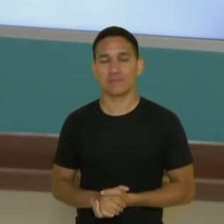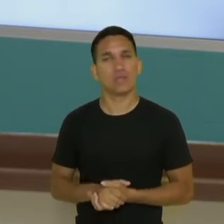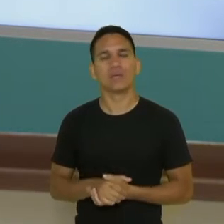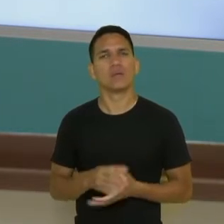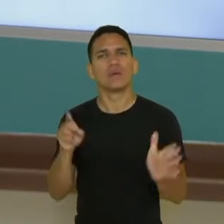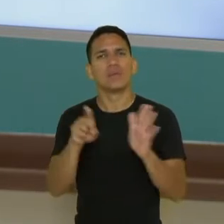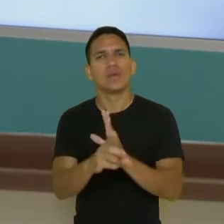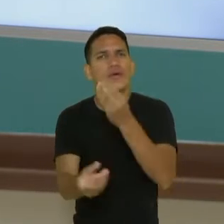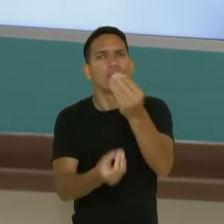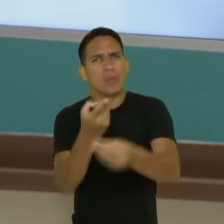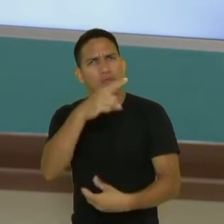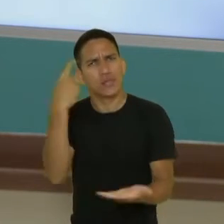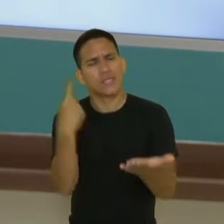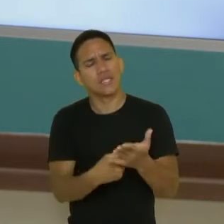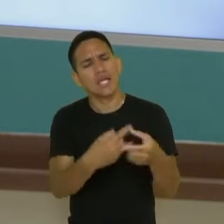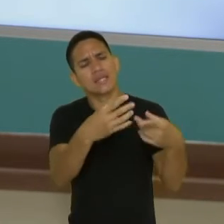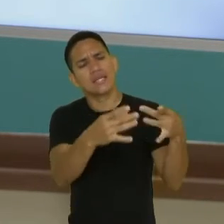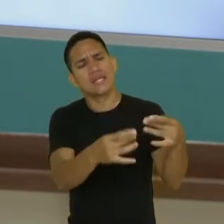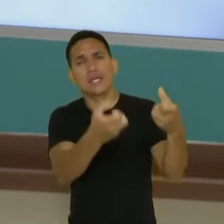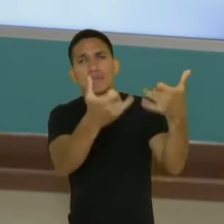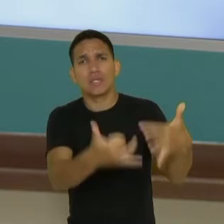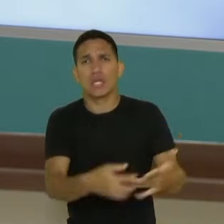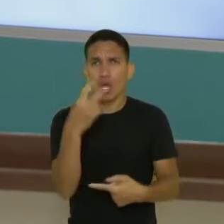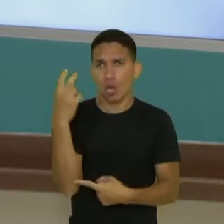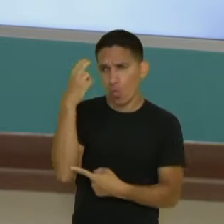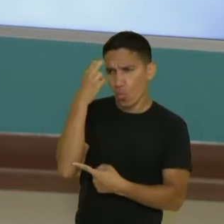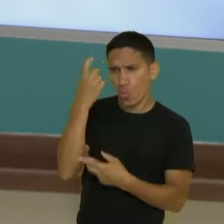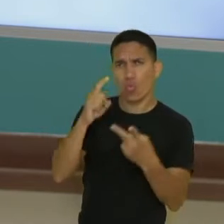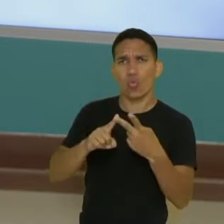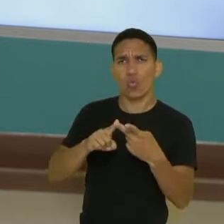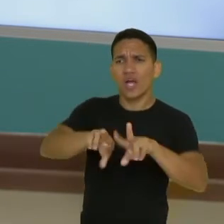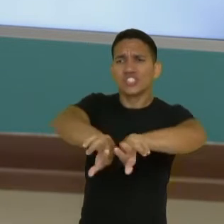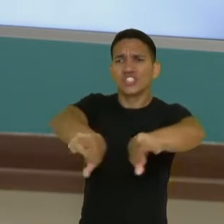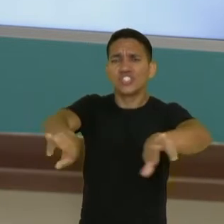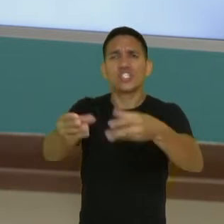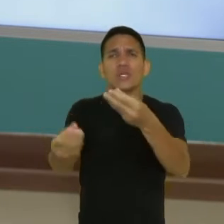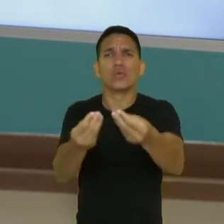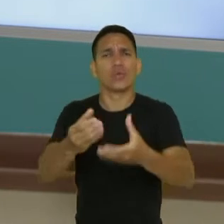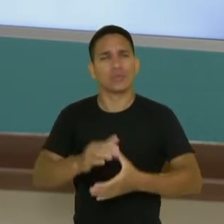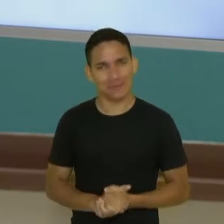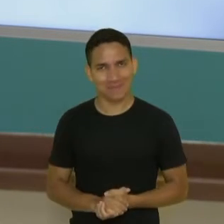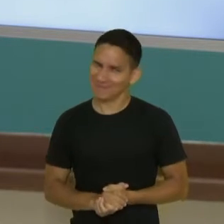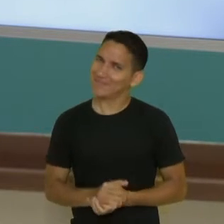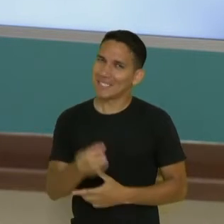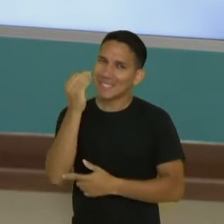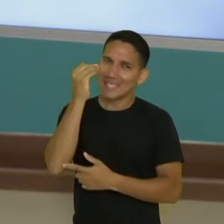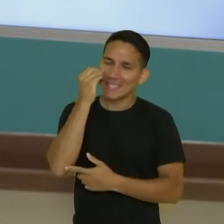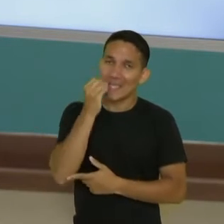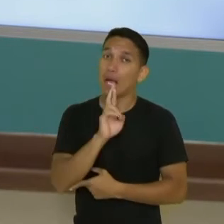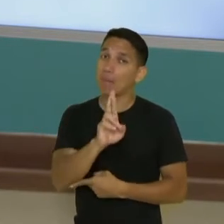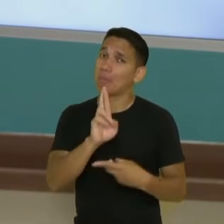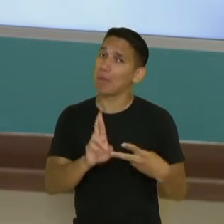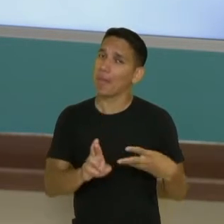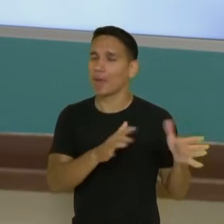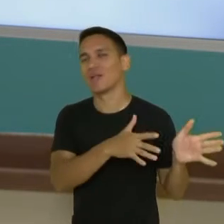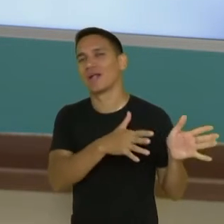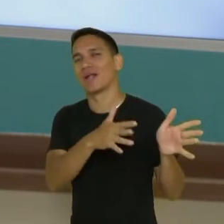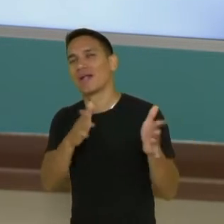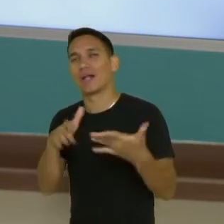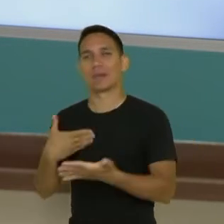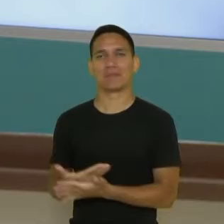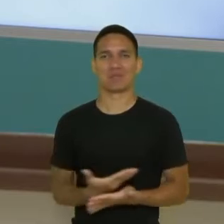você define cultura e diversidade? Vamos tentar responder isso, então, ao longo das